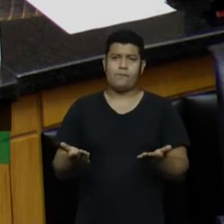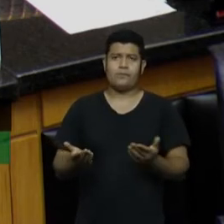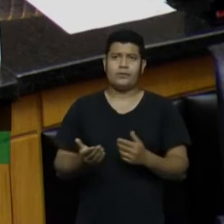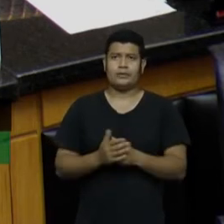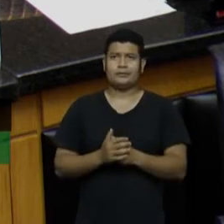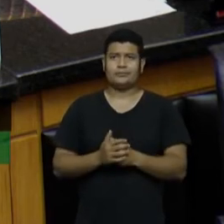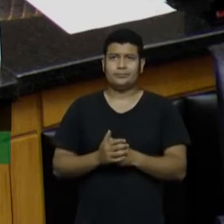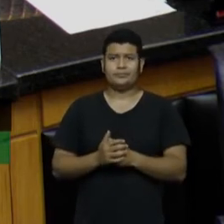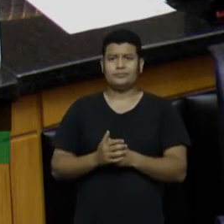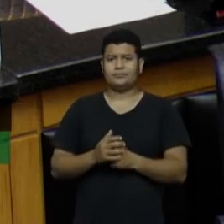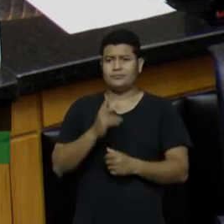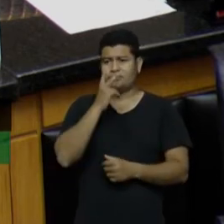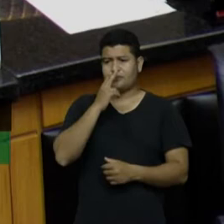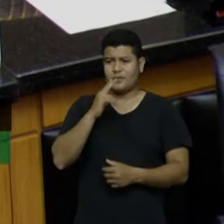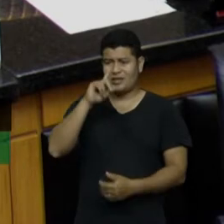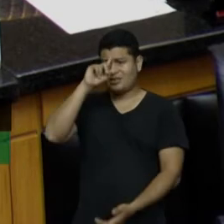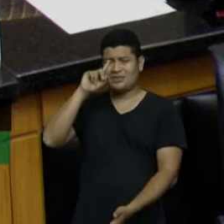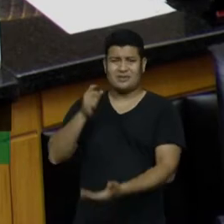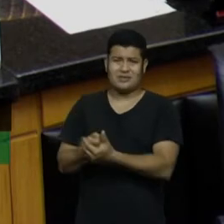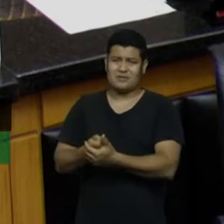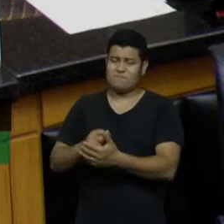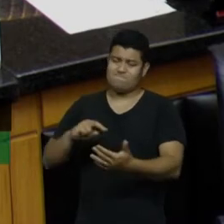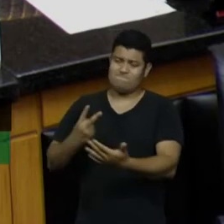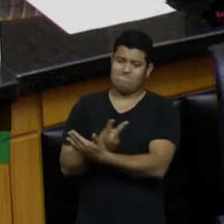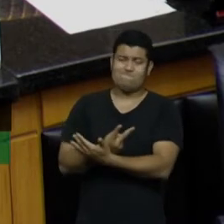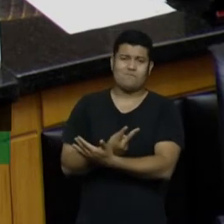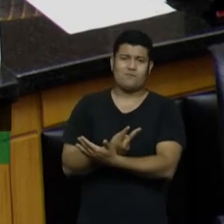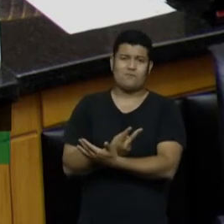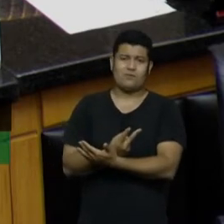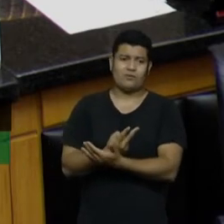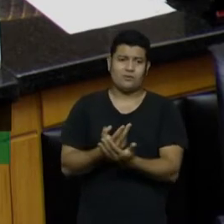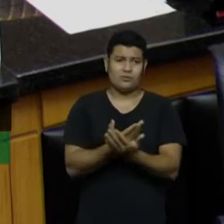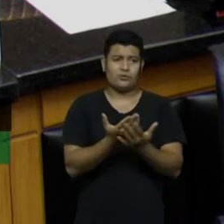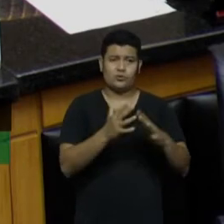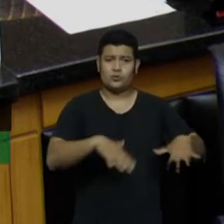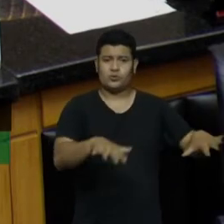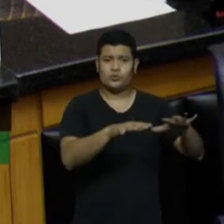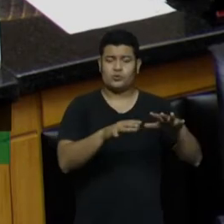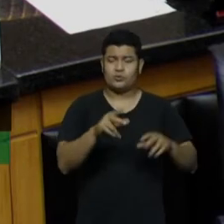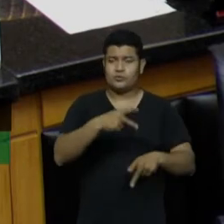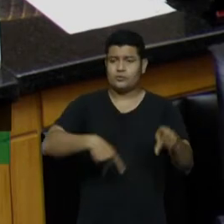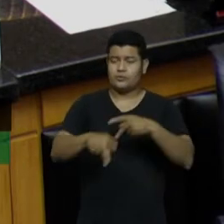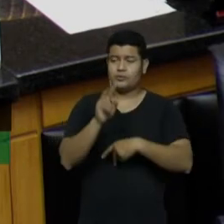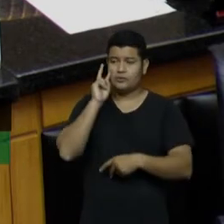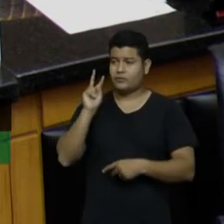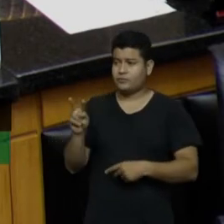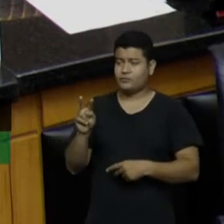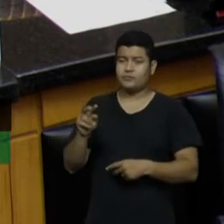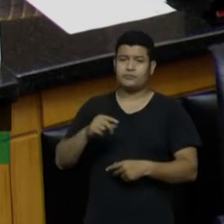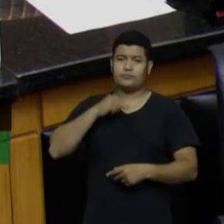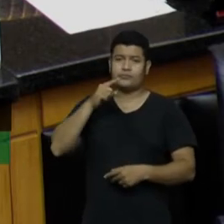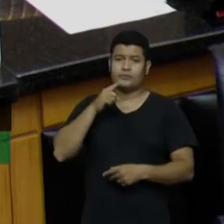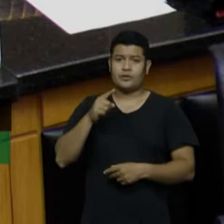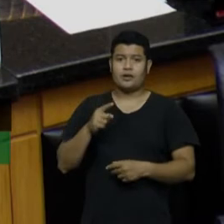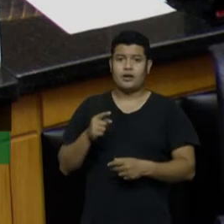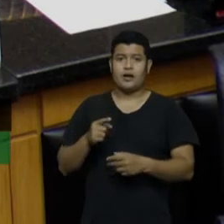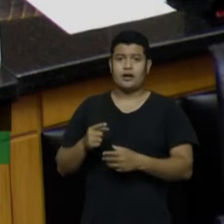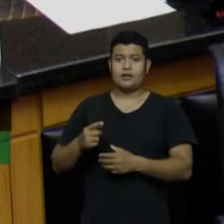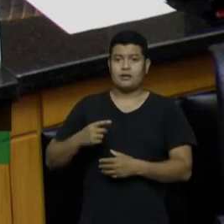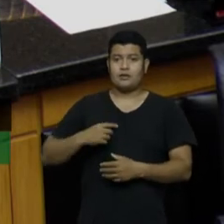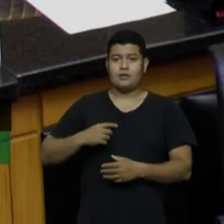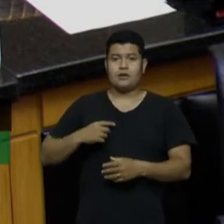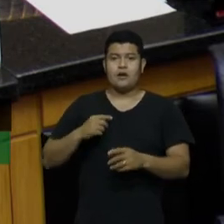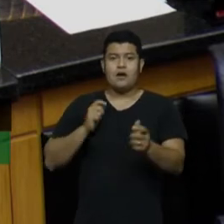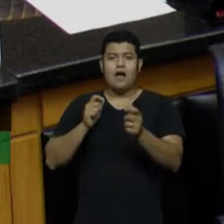esse ato que não é bonito para o catarinense, de privar aqui um deputado de ter acesso a uma conversa direta com quem